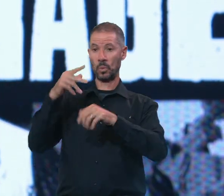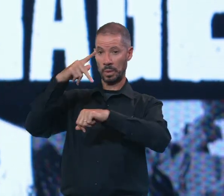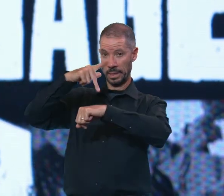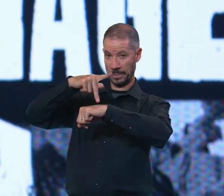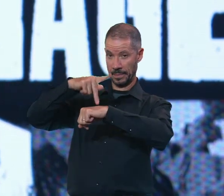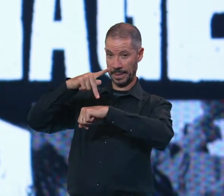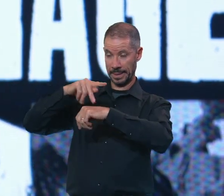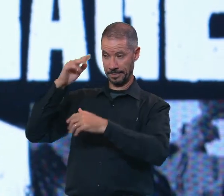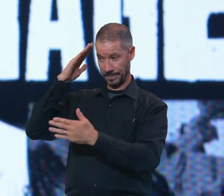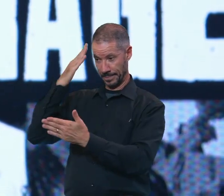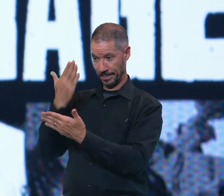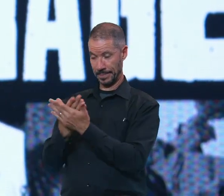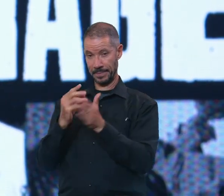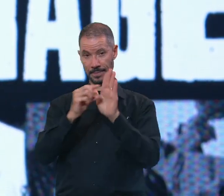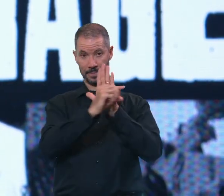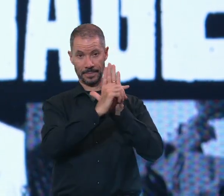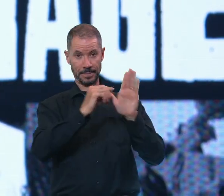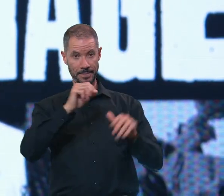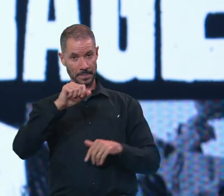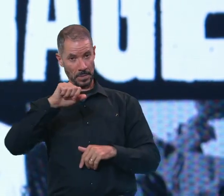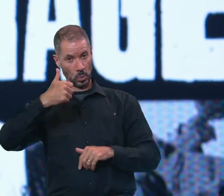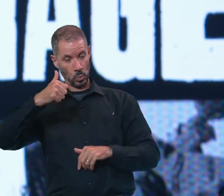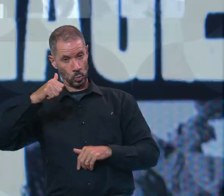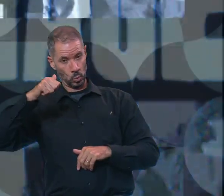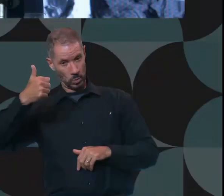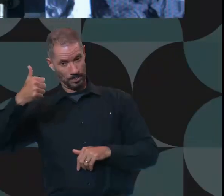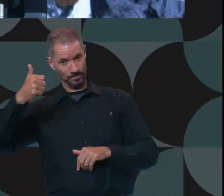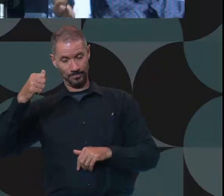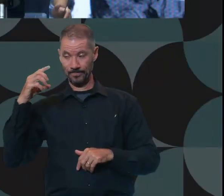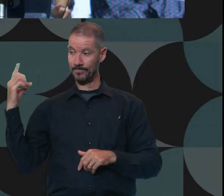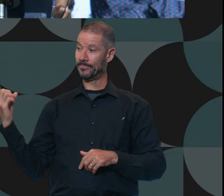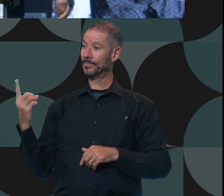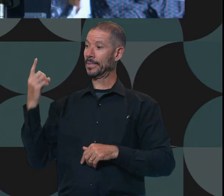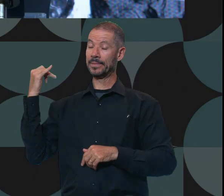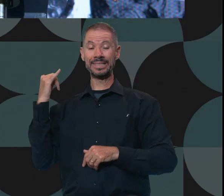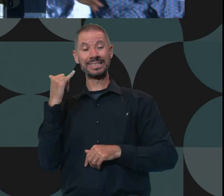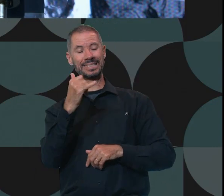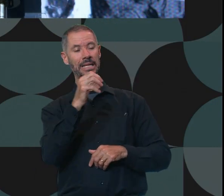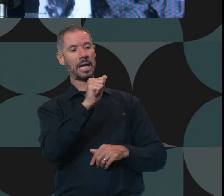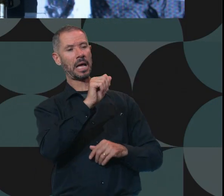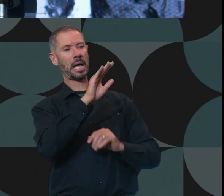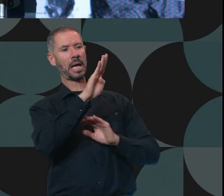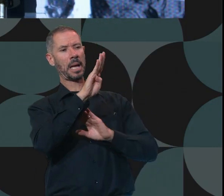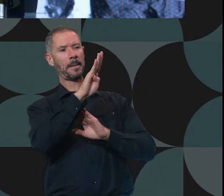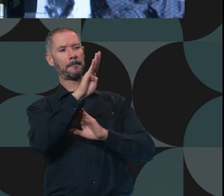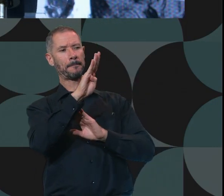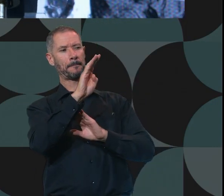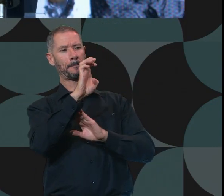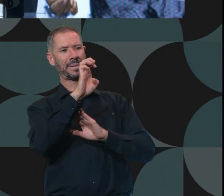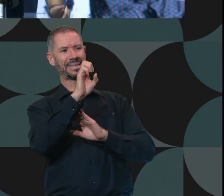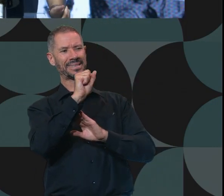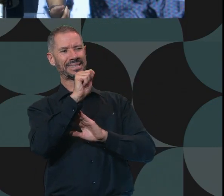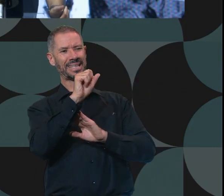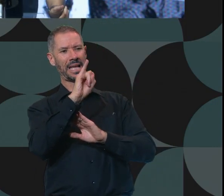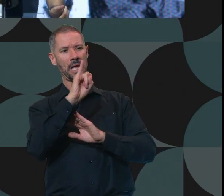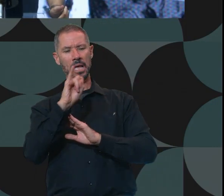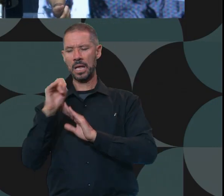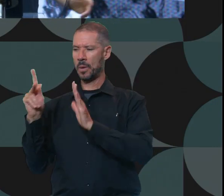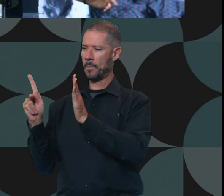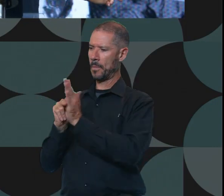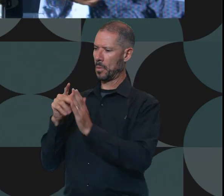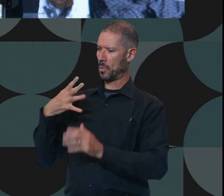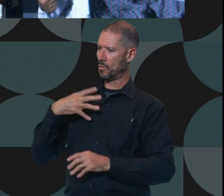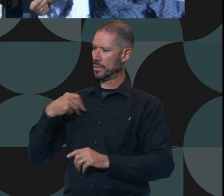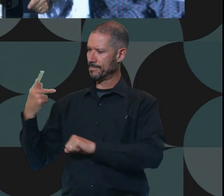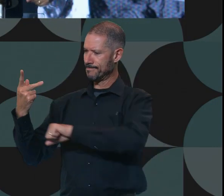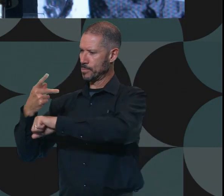da credibilidade. Versículo 11 diz assim, então Davi disse a Absaí e a todos os seus servos, meu próprio filho procura me matar.